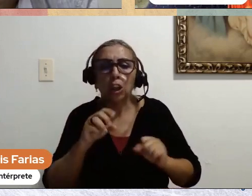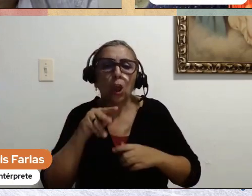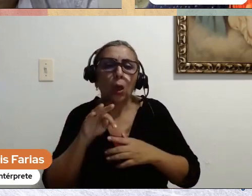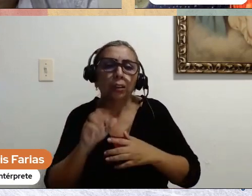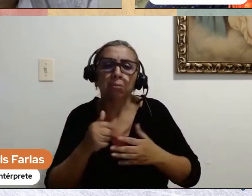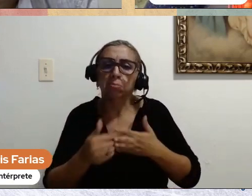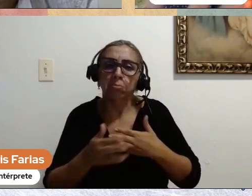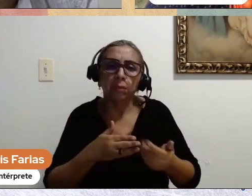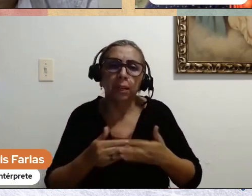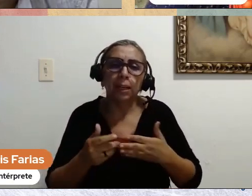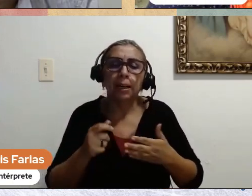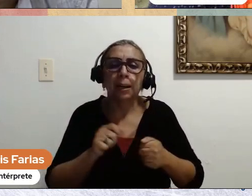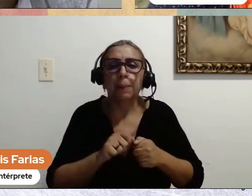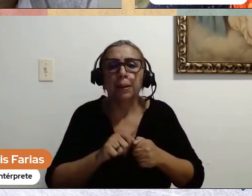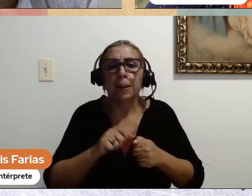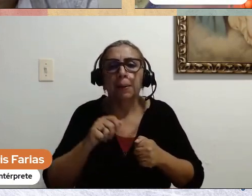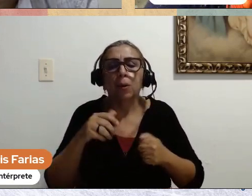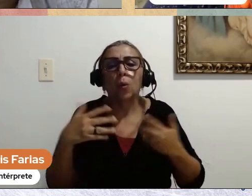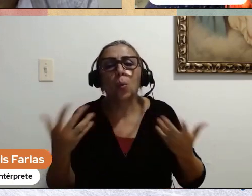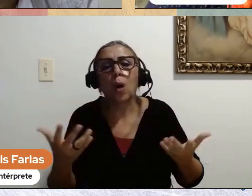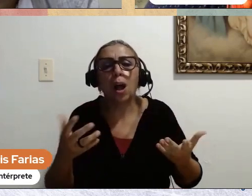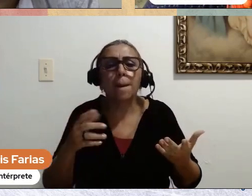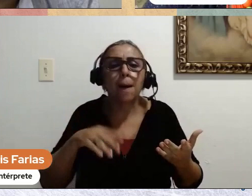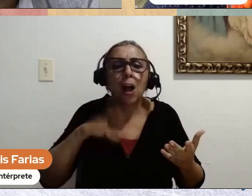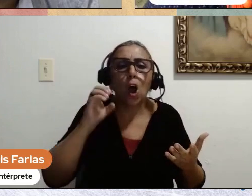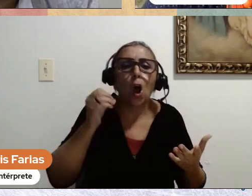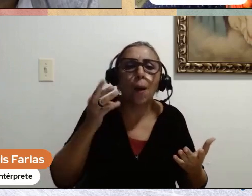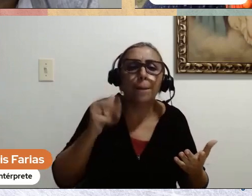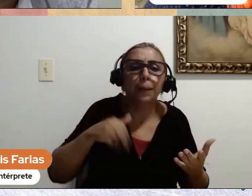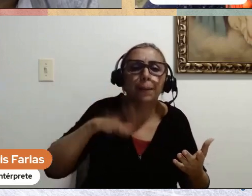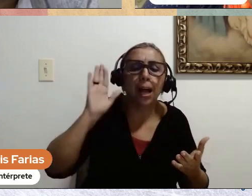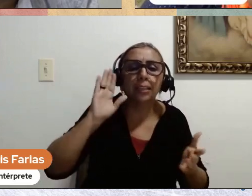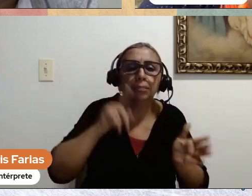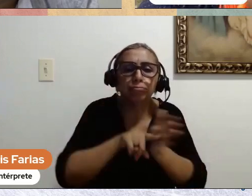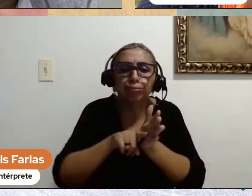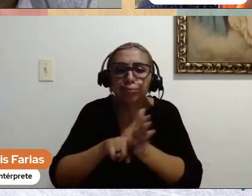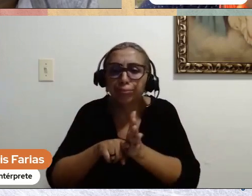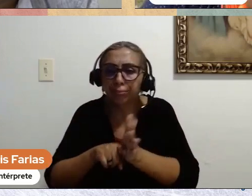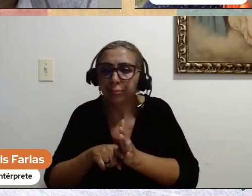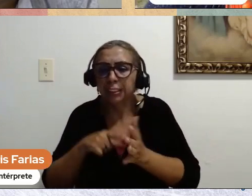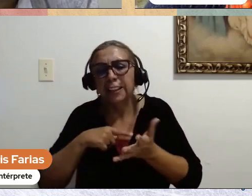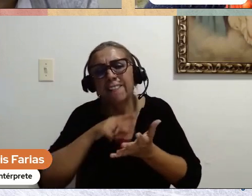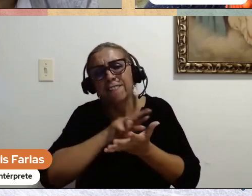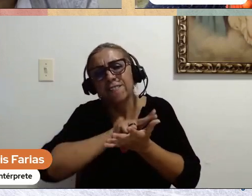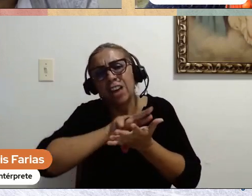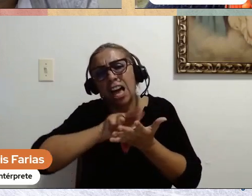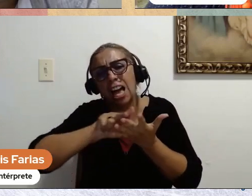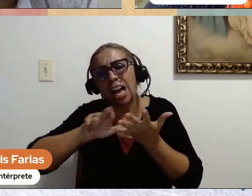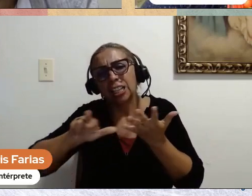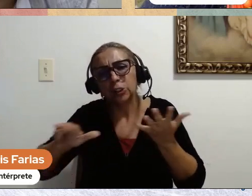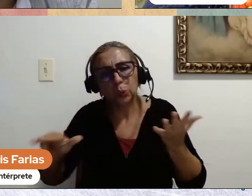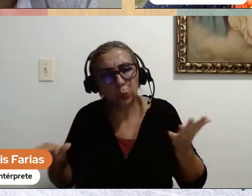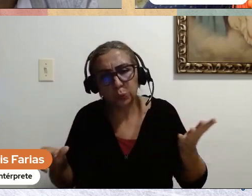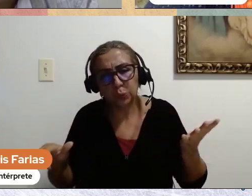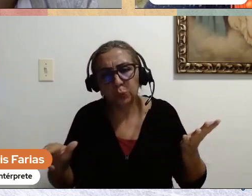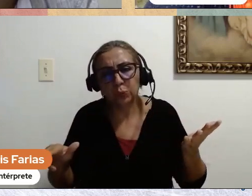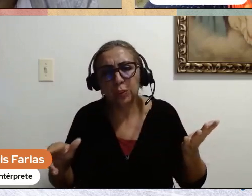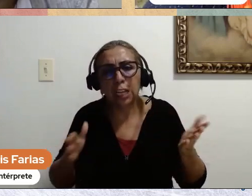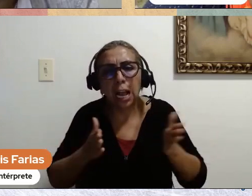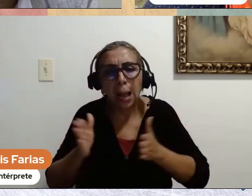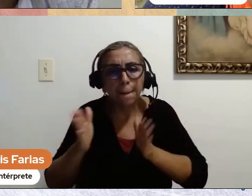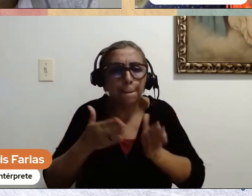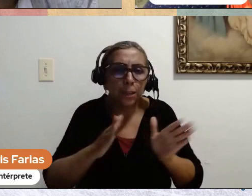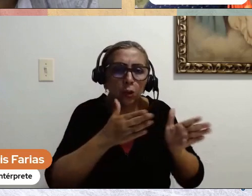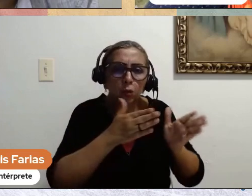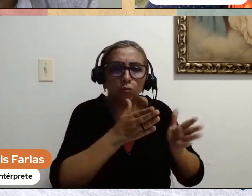fazer métrica, para ver qual é a obra que foi mais consultada, o que foi, né? Enfim, tem vários caminhos, mas não sei se